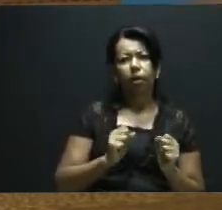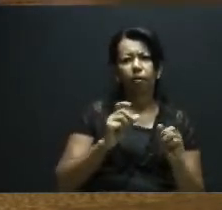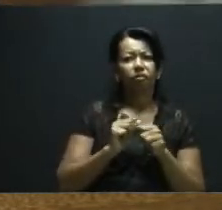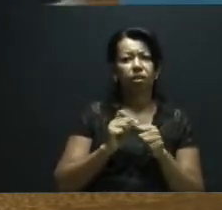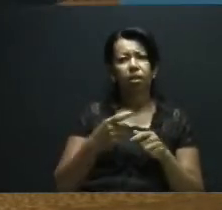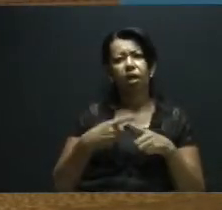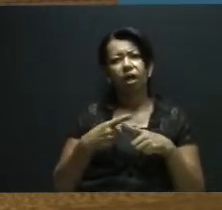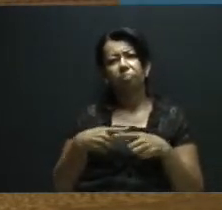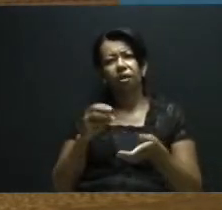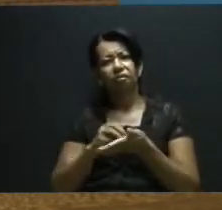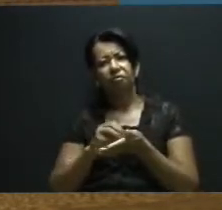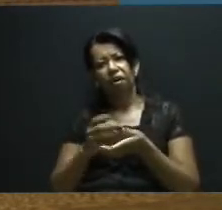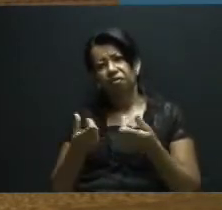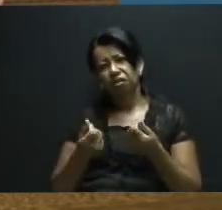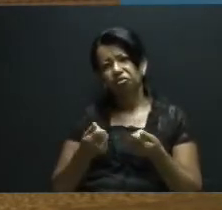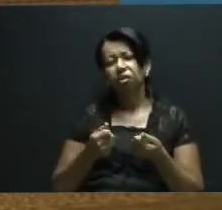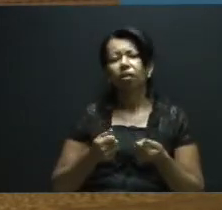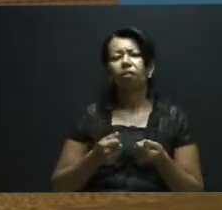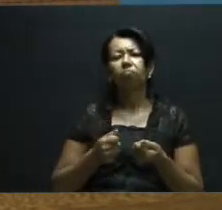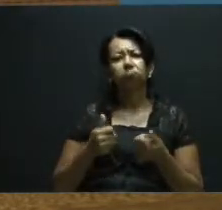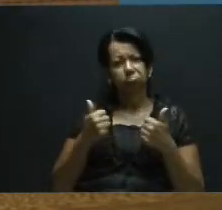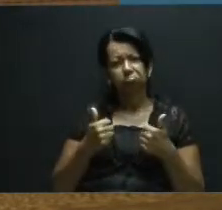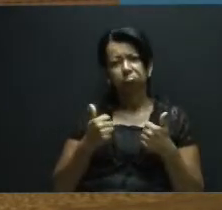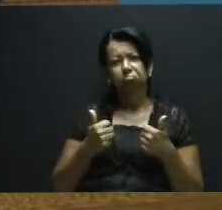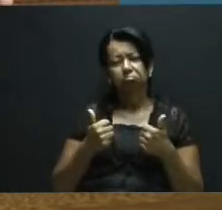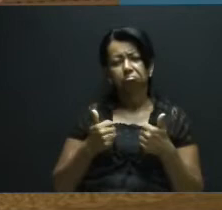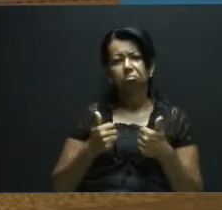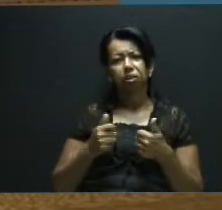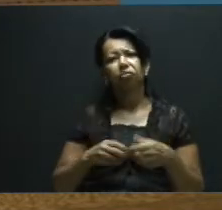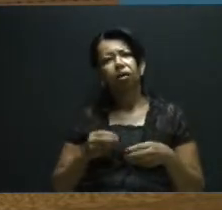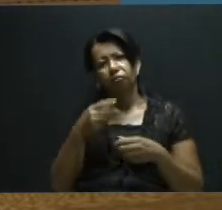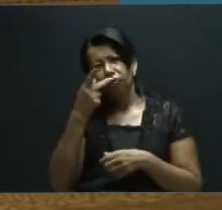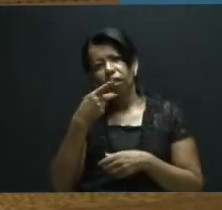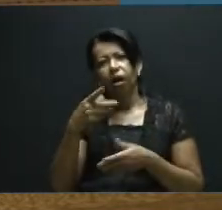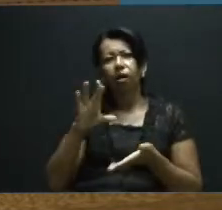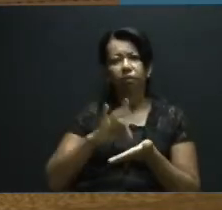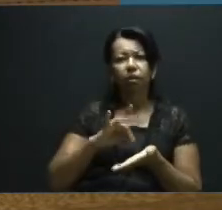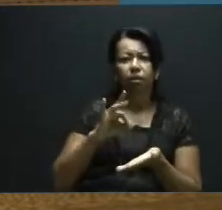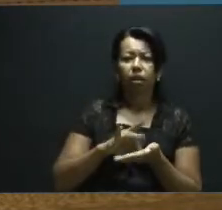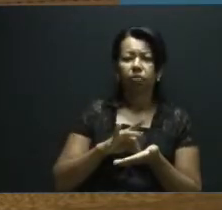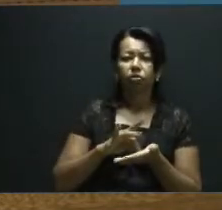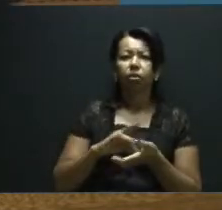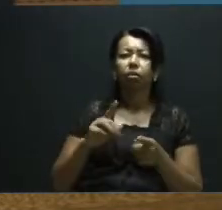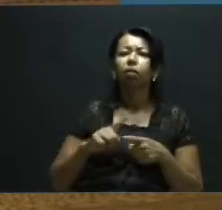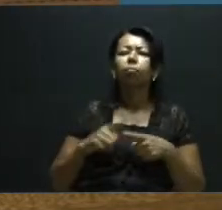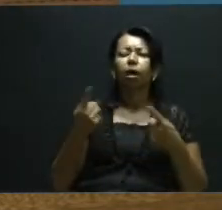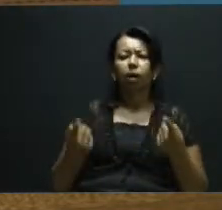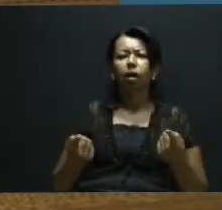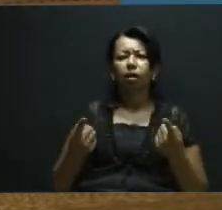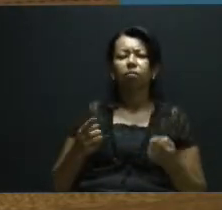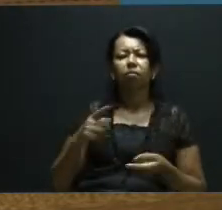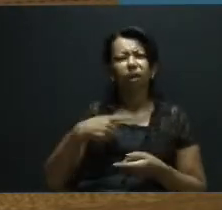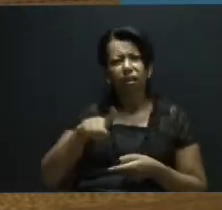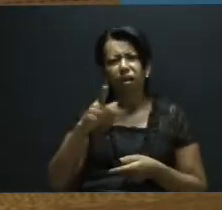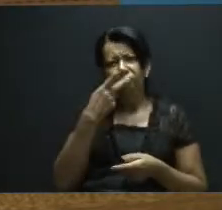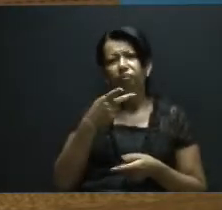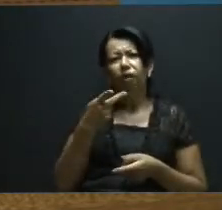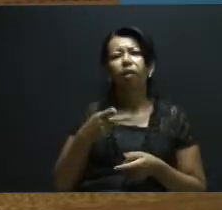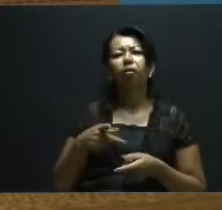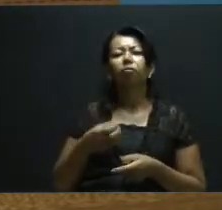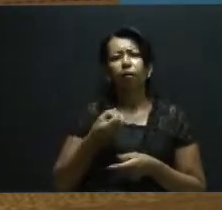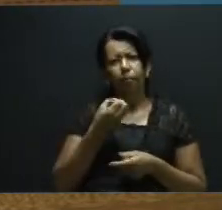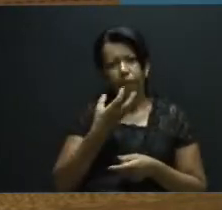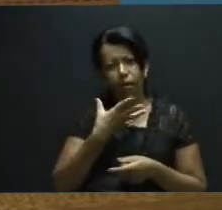de orçamento e babá beleza a gente vai passar por um munícipe a situação real agora poxa chega lá e fala não tudo